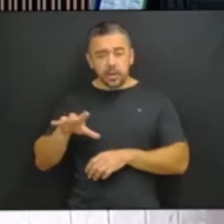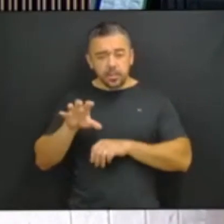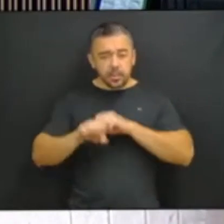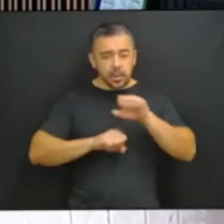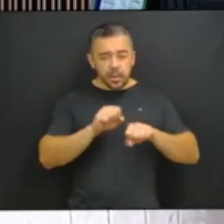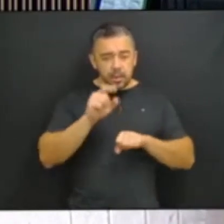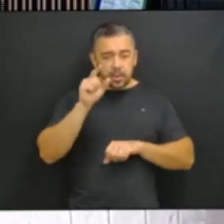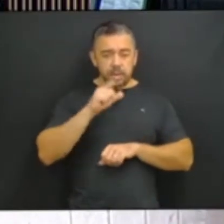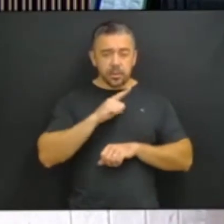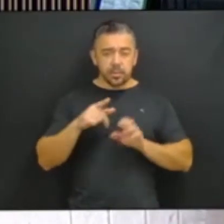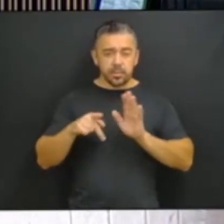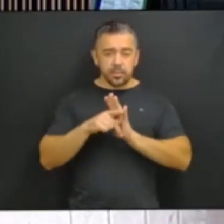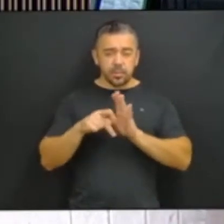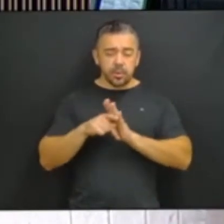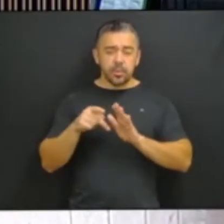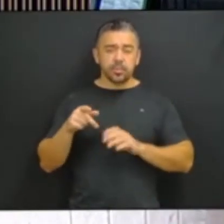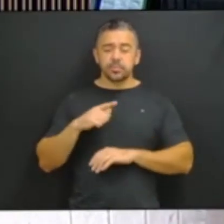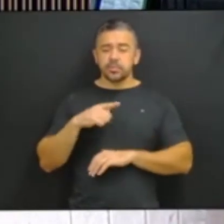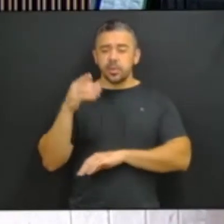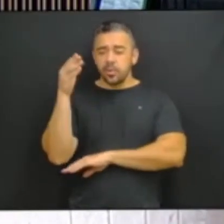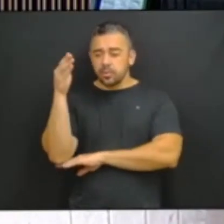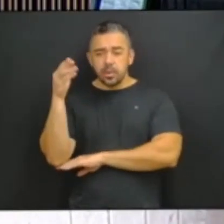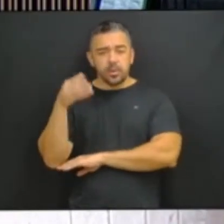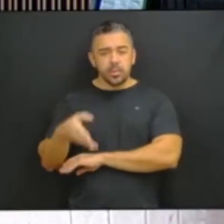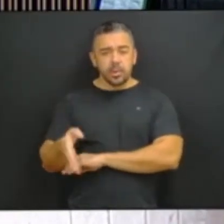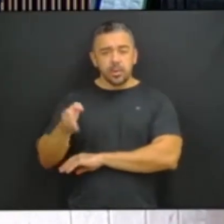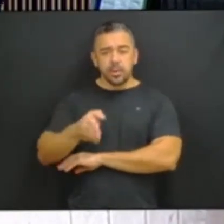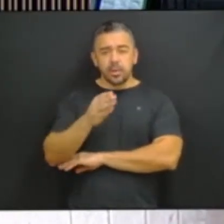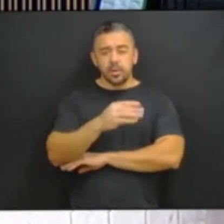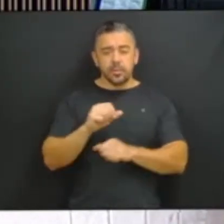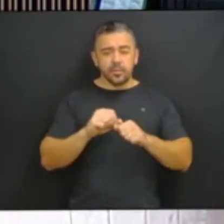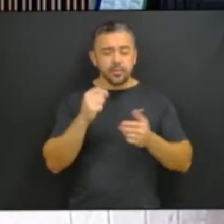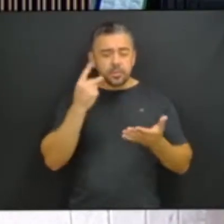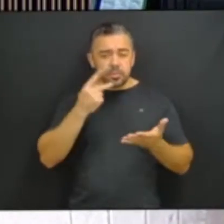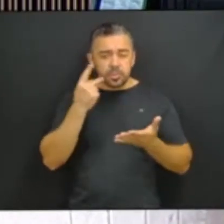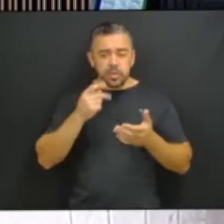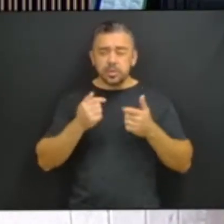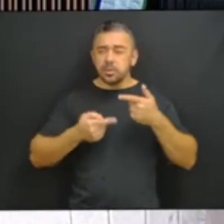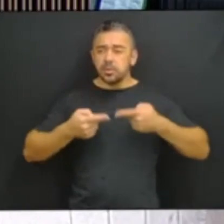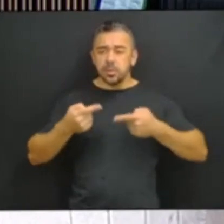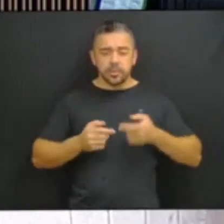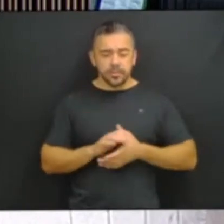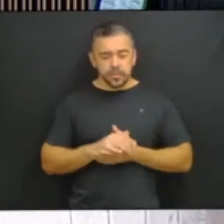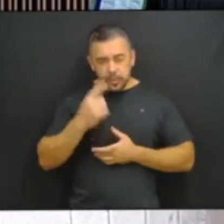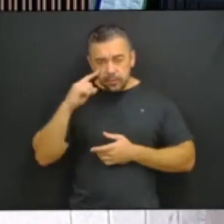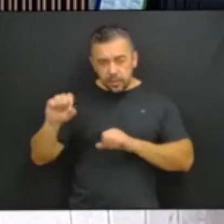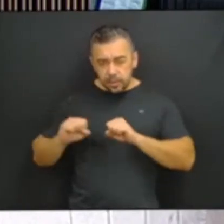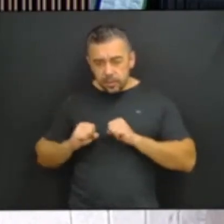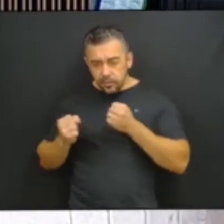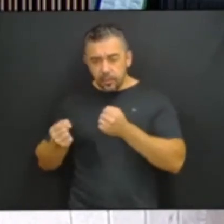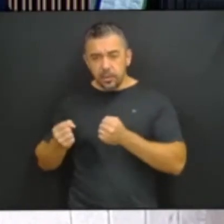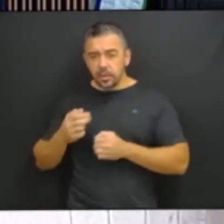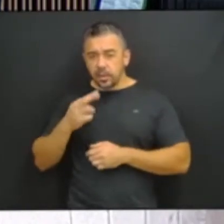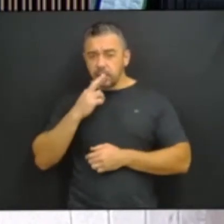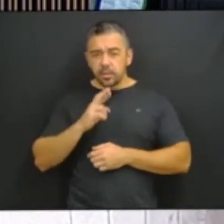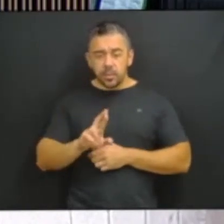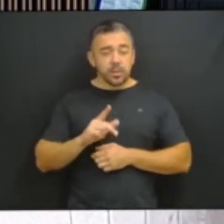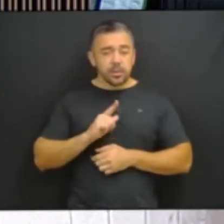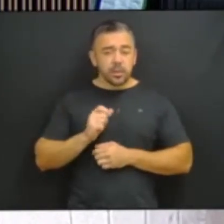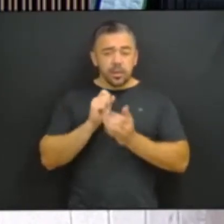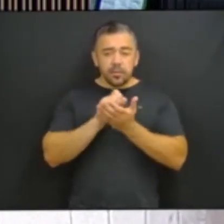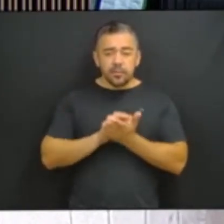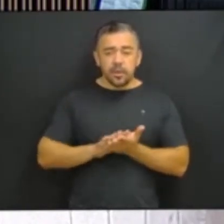de diárias do ministério público para fazer política eu não vi nenhum deles defender os processos que ele responde por vazar a informação